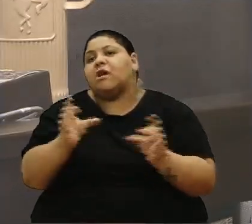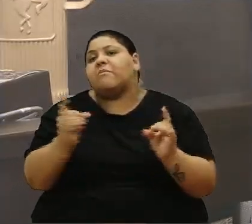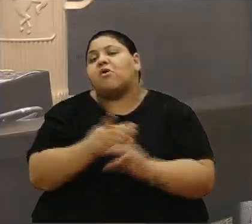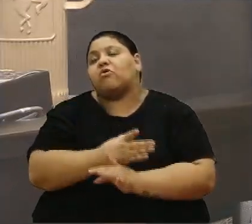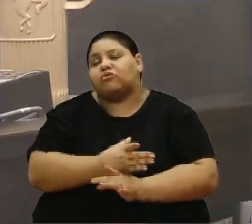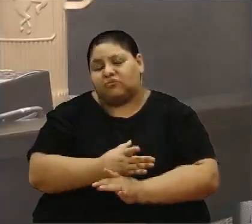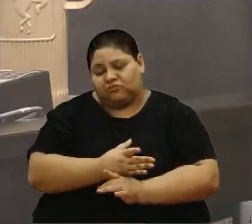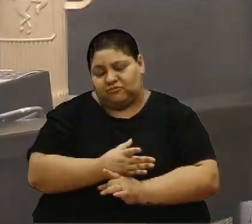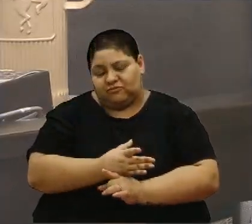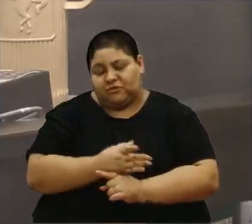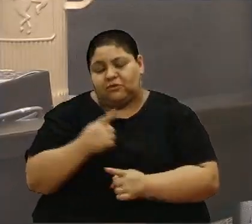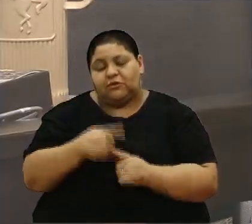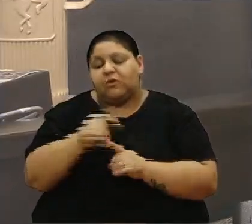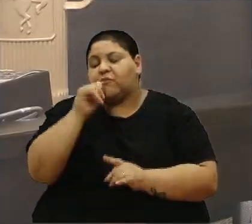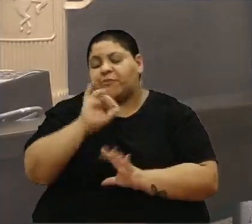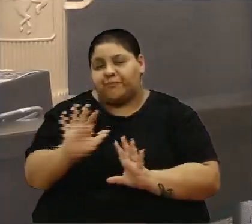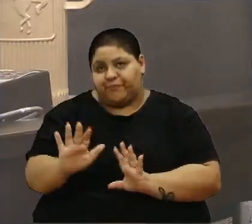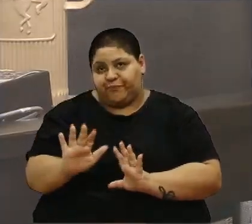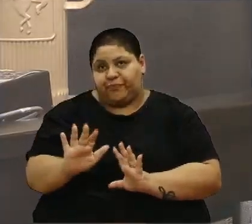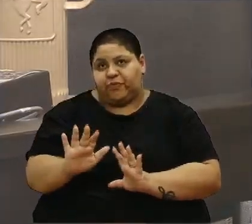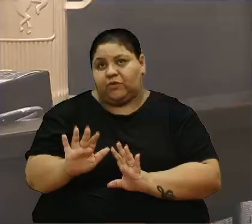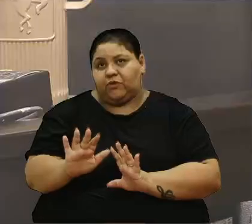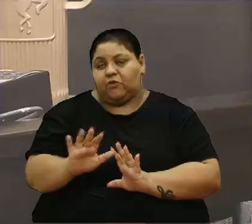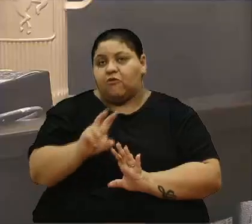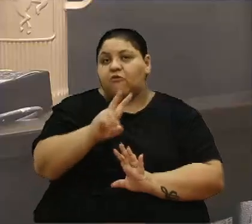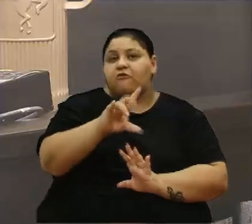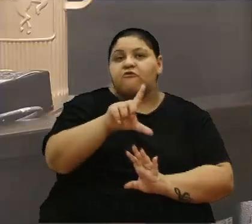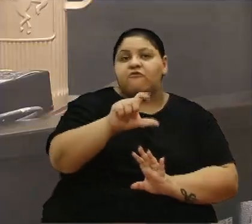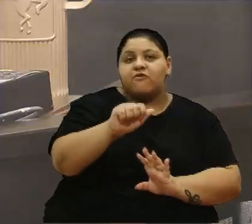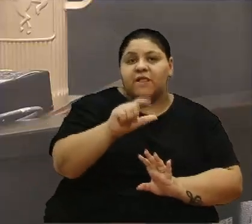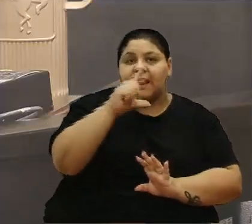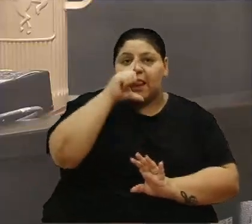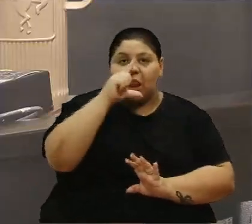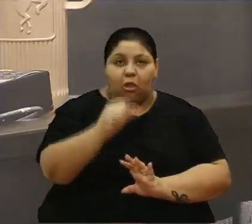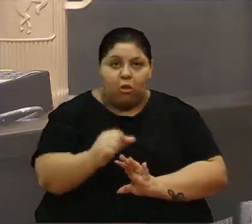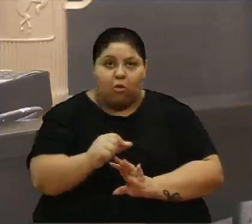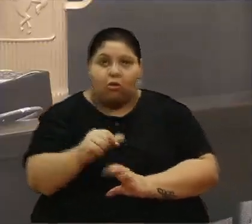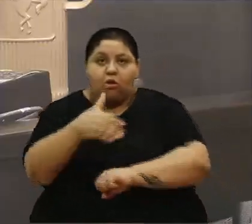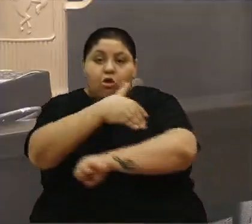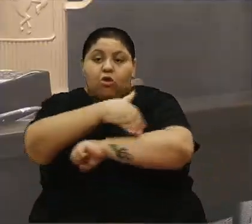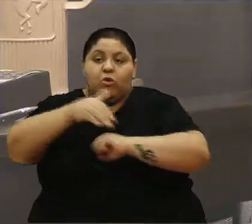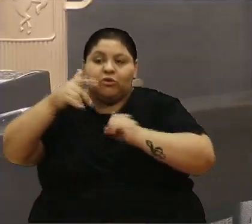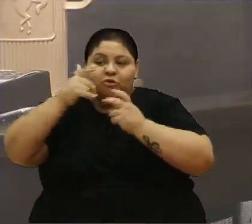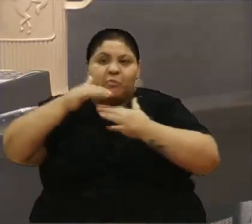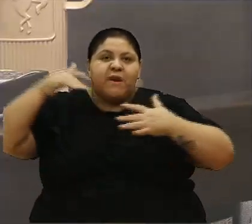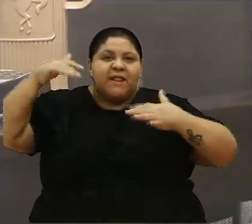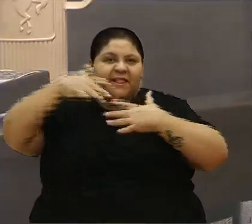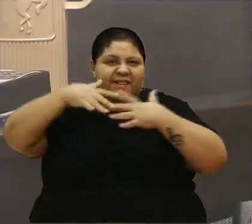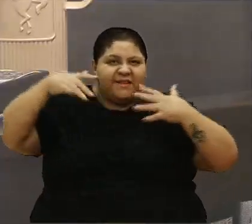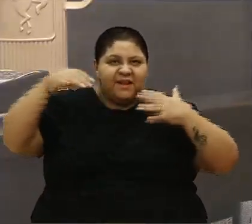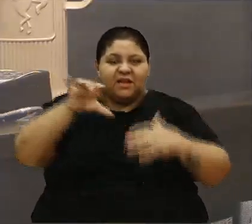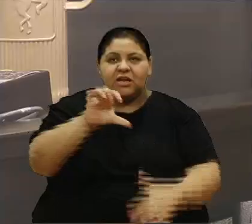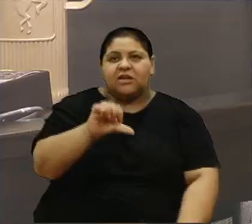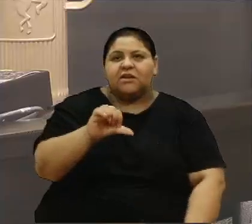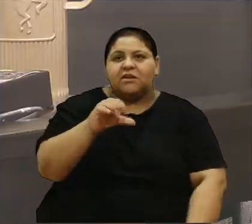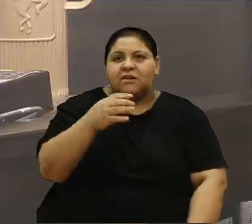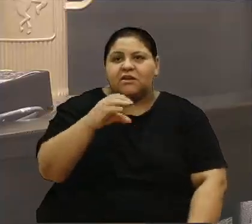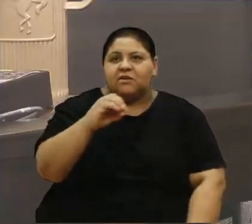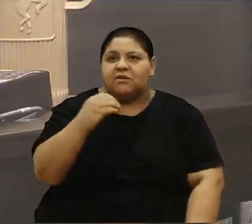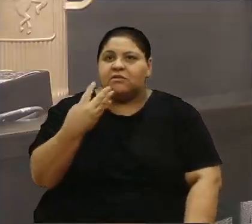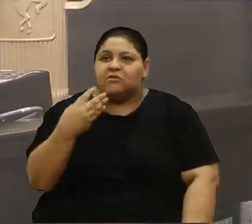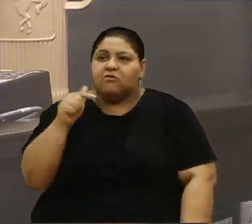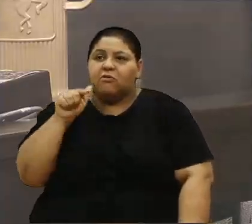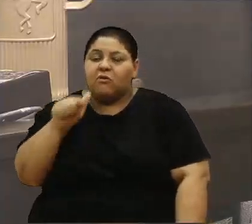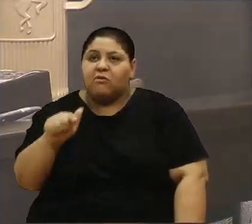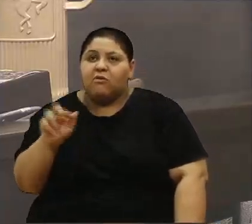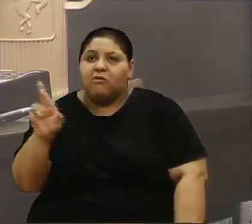aplicado, porque, por exemplo, a questão do Vila Lobos, a questão da Rua dos Brilhantes, R$904 mil